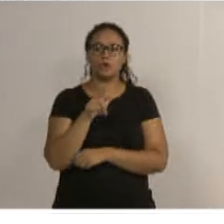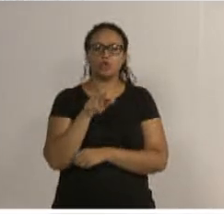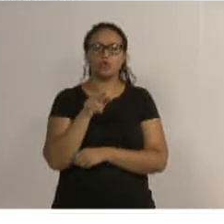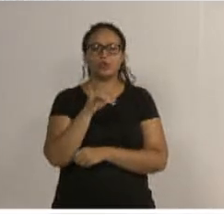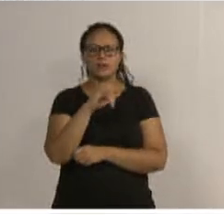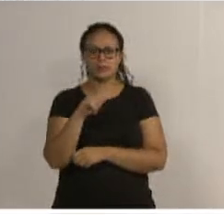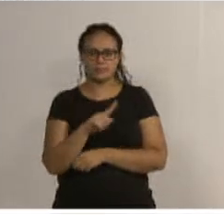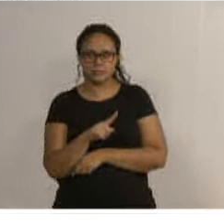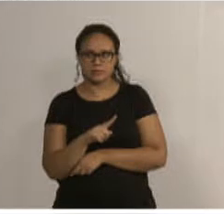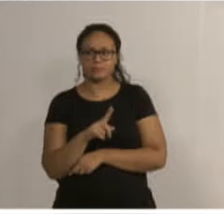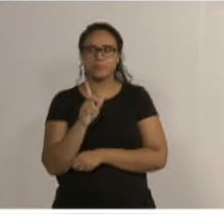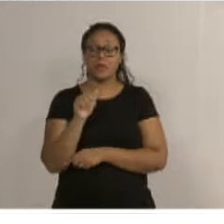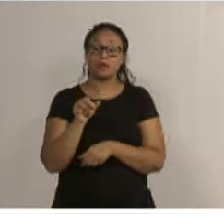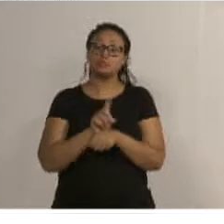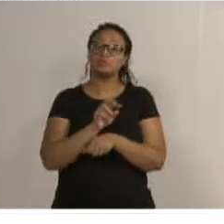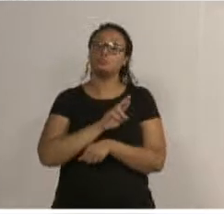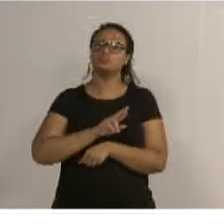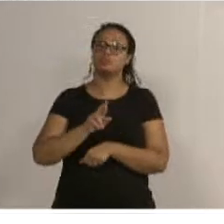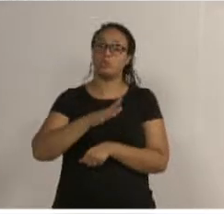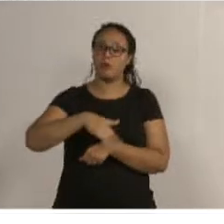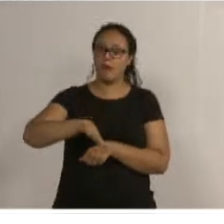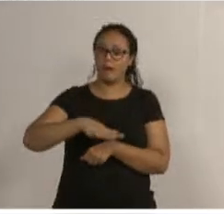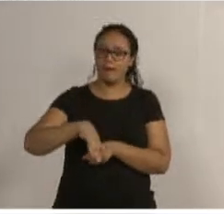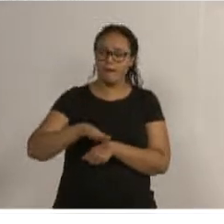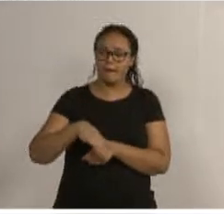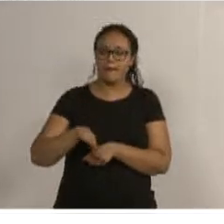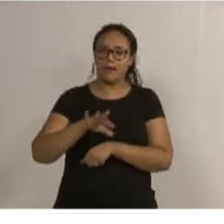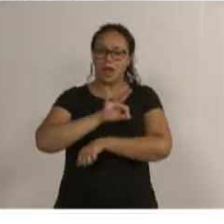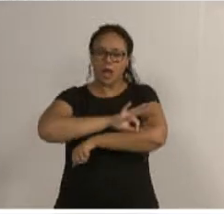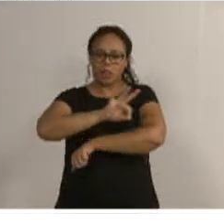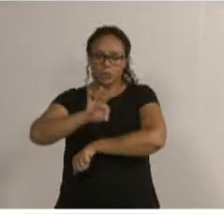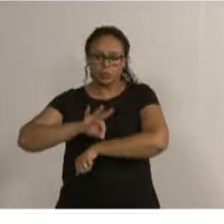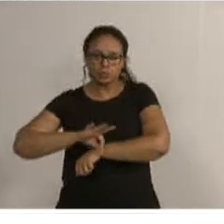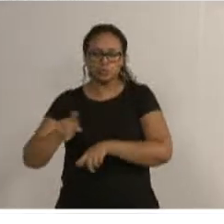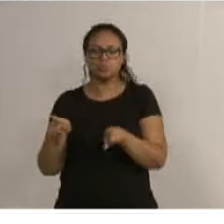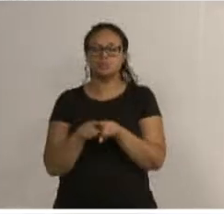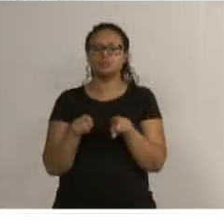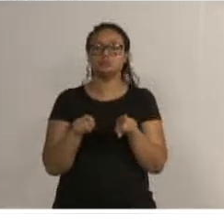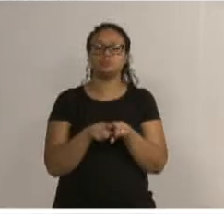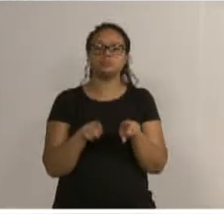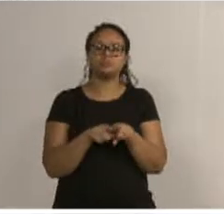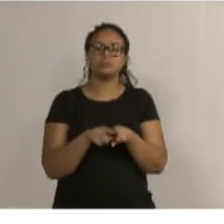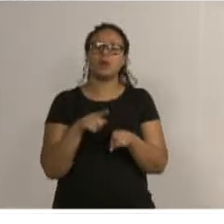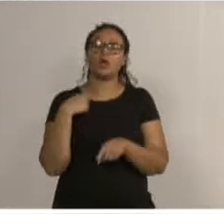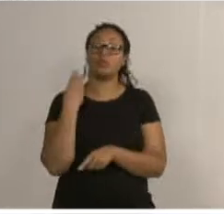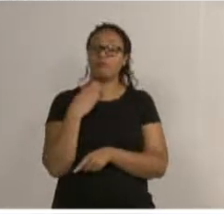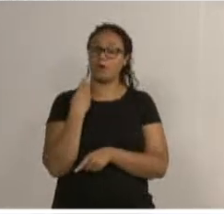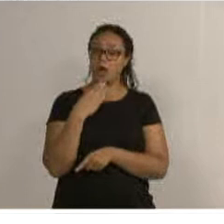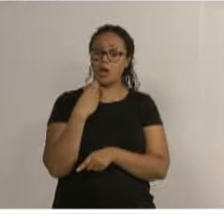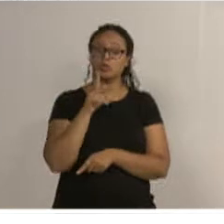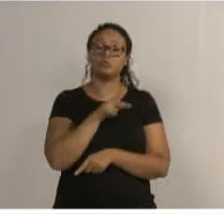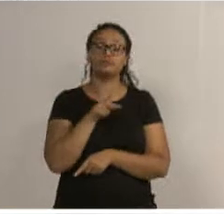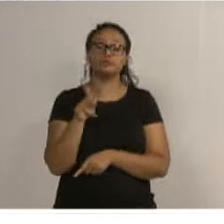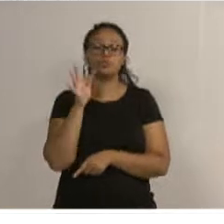doutor na área de arquitetura, ele é advogado, professor da FURB, a